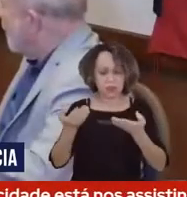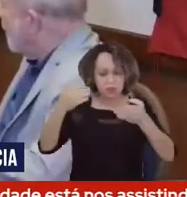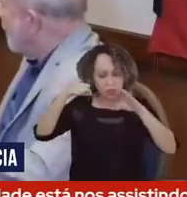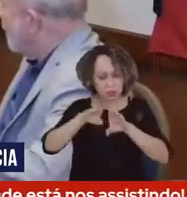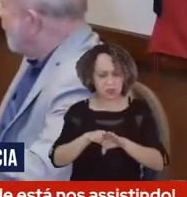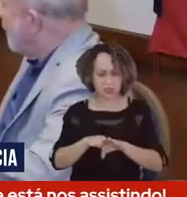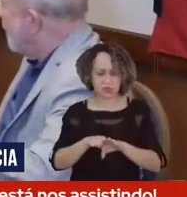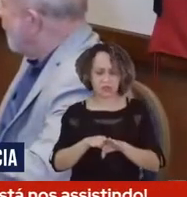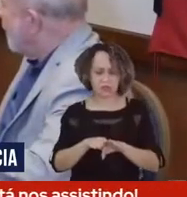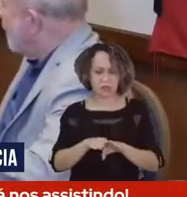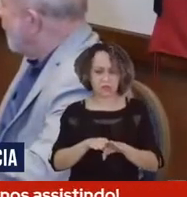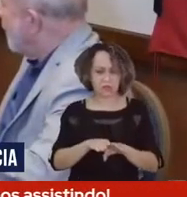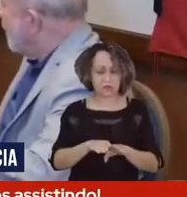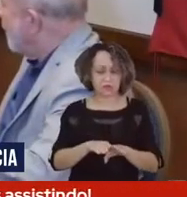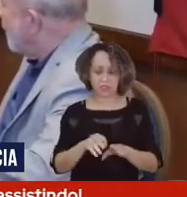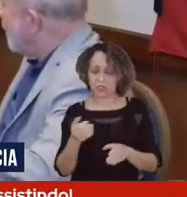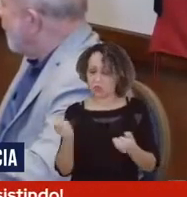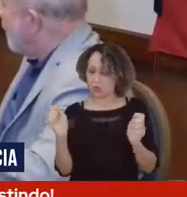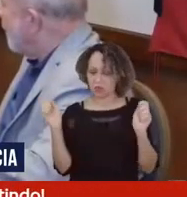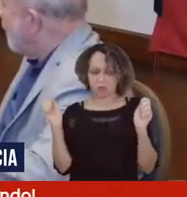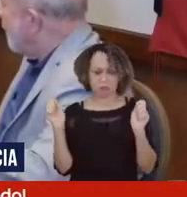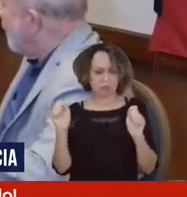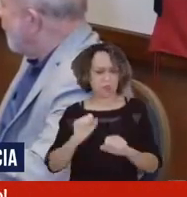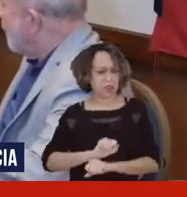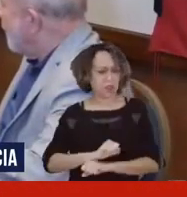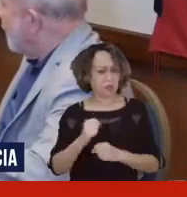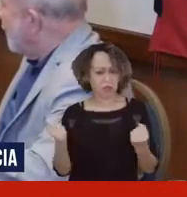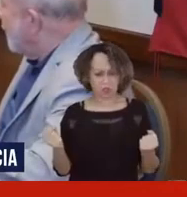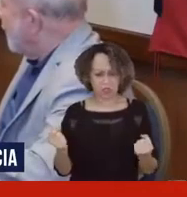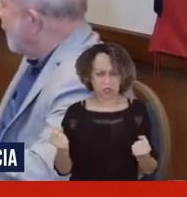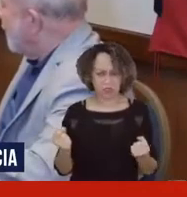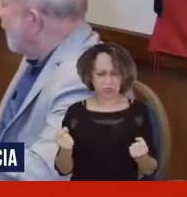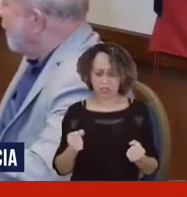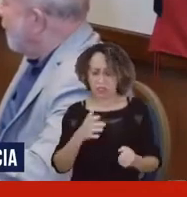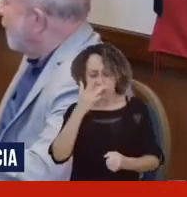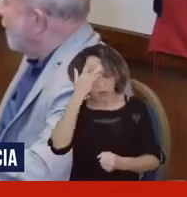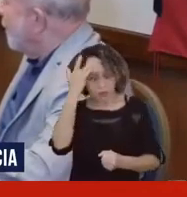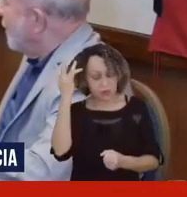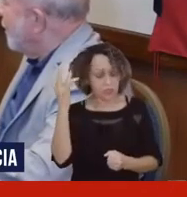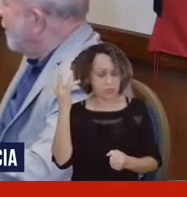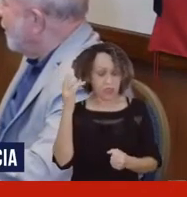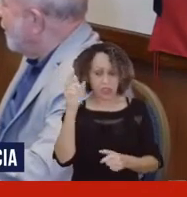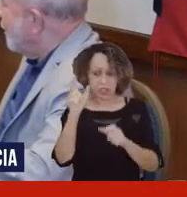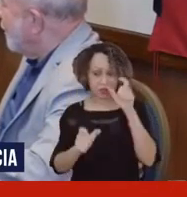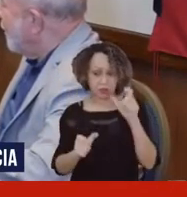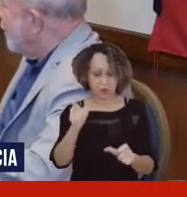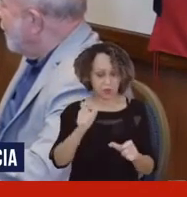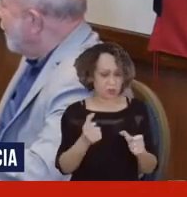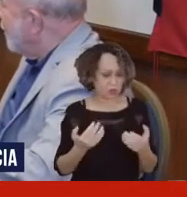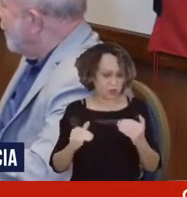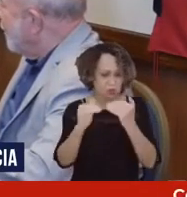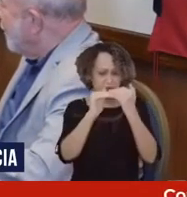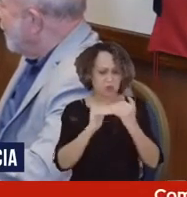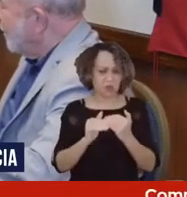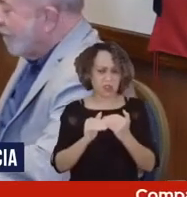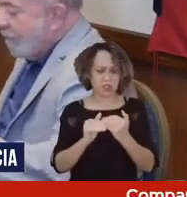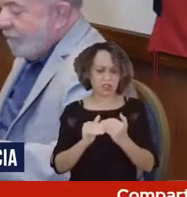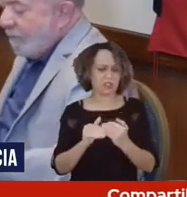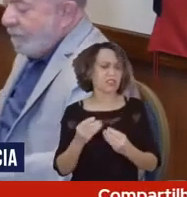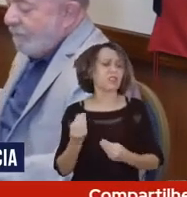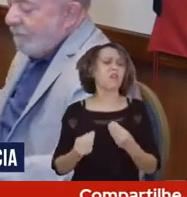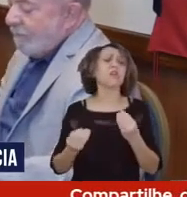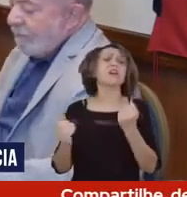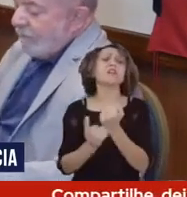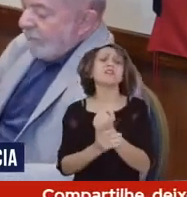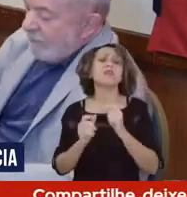é possível, né, e se as pessoas não são todas iguais, eu vou garantir o meu. Como